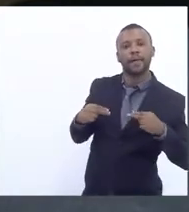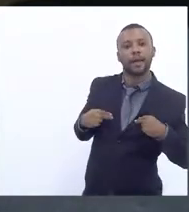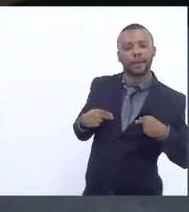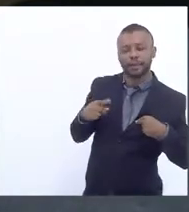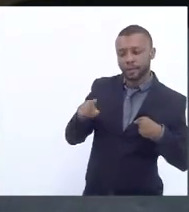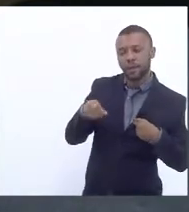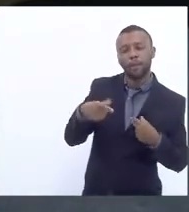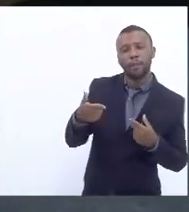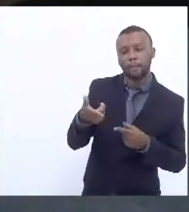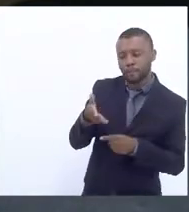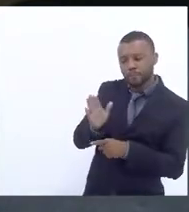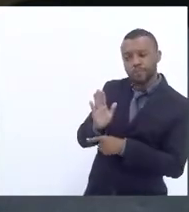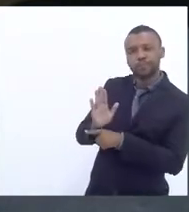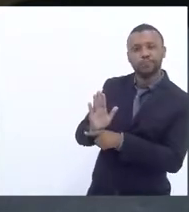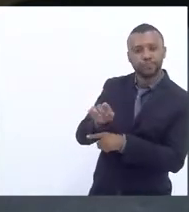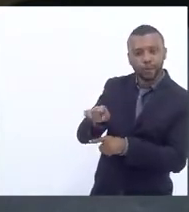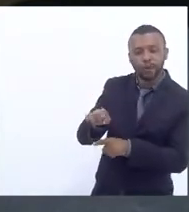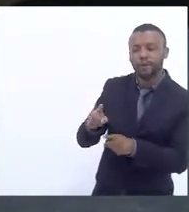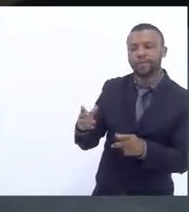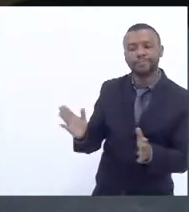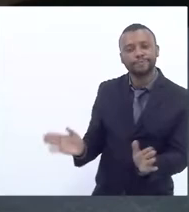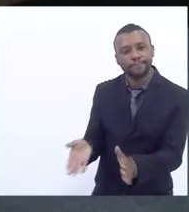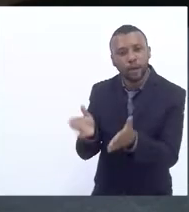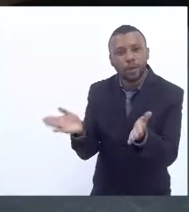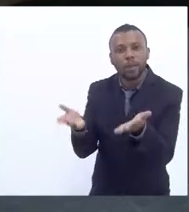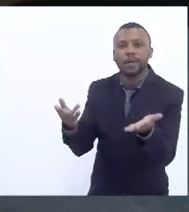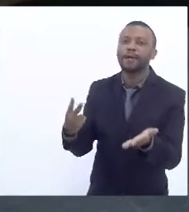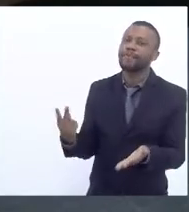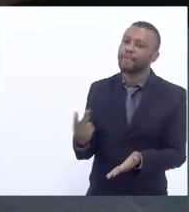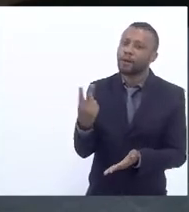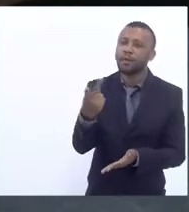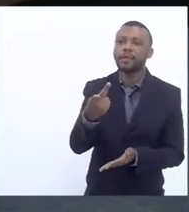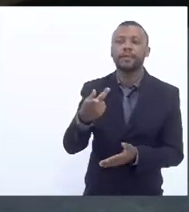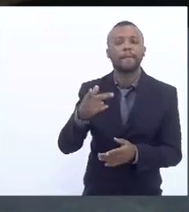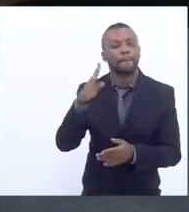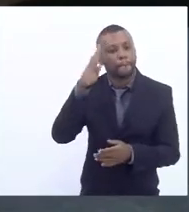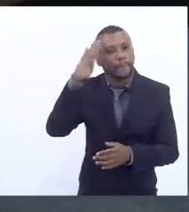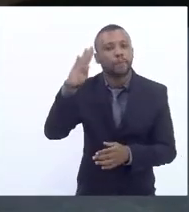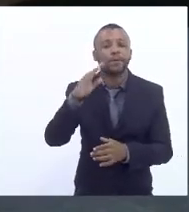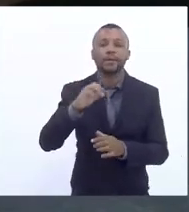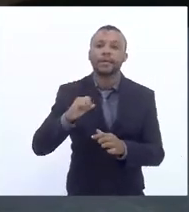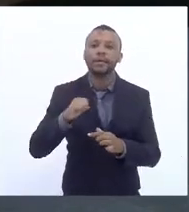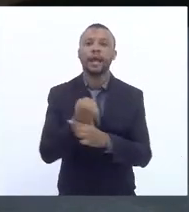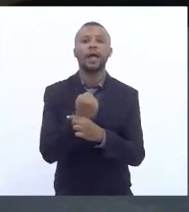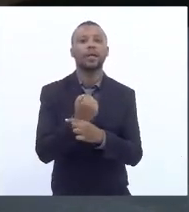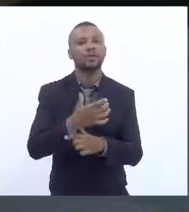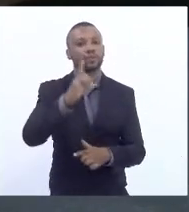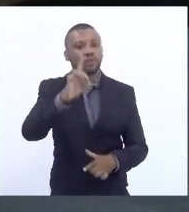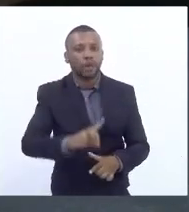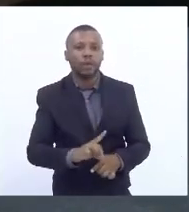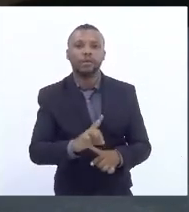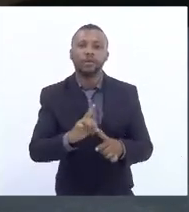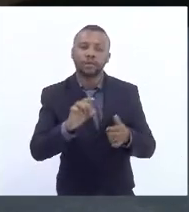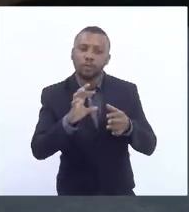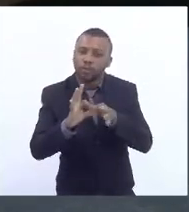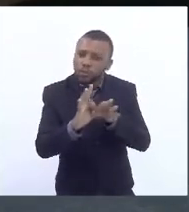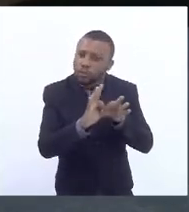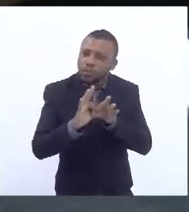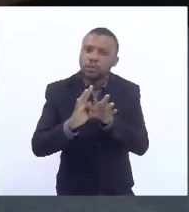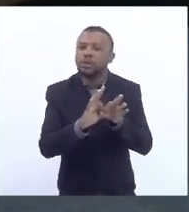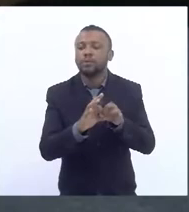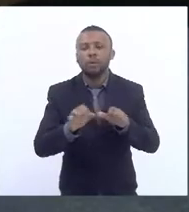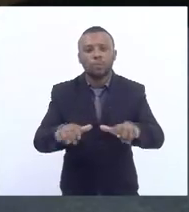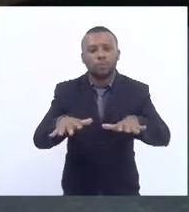valorize o seu trabalho e, principalmente, que garanta os seus direitos. Então, estamos juntos, o Parlamento vai se unir para